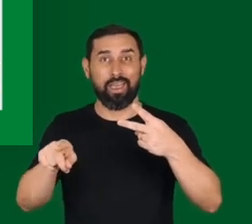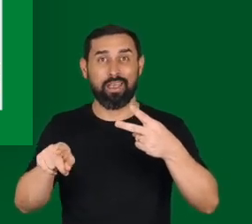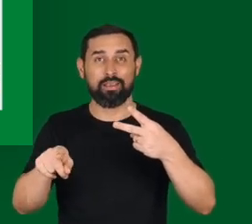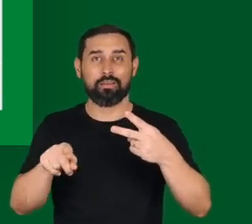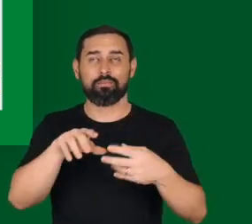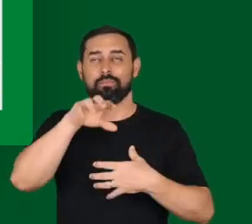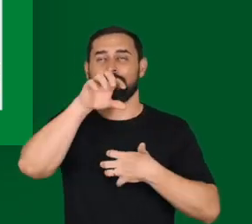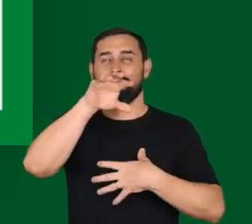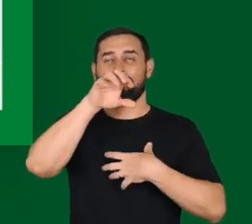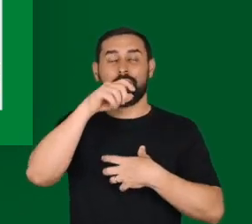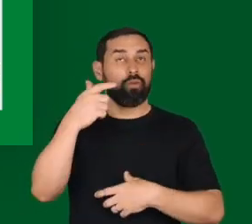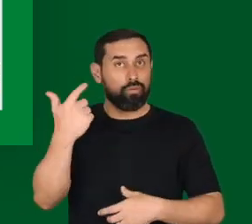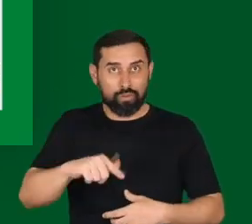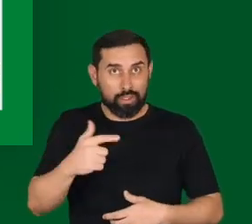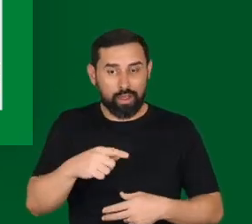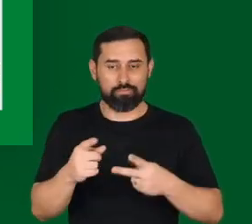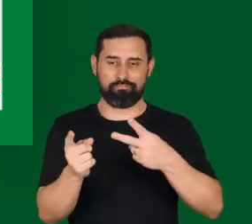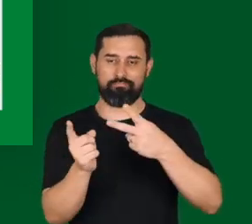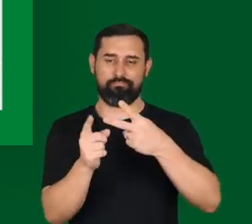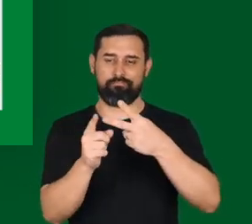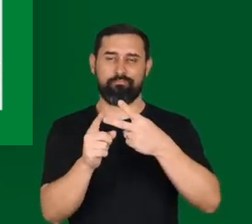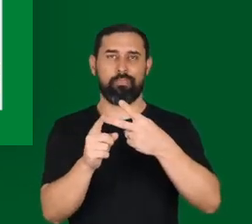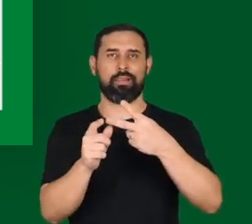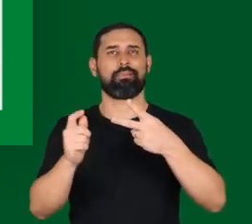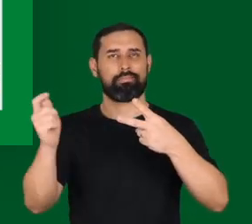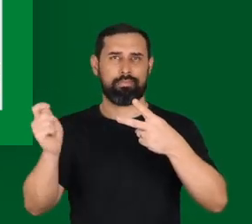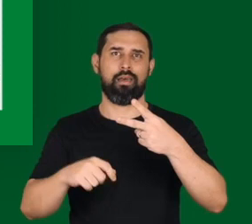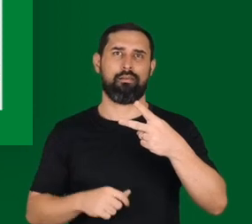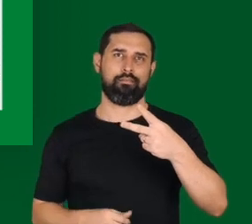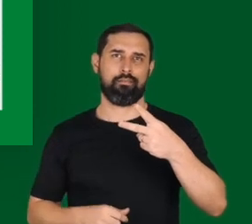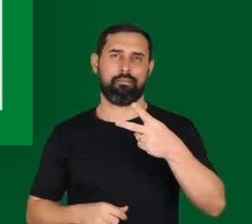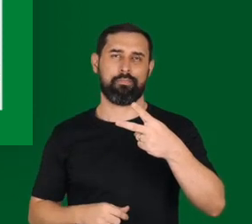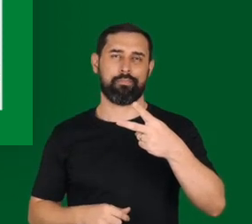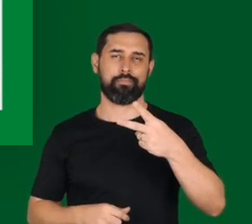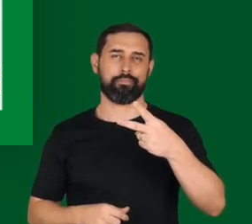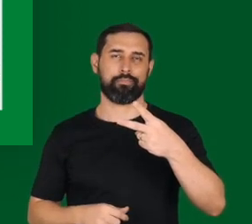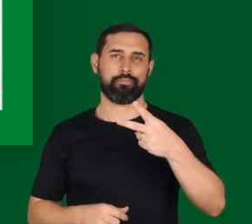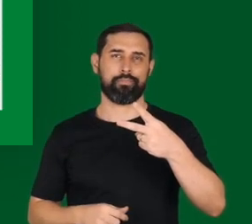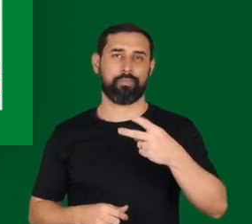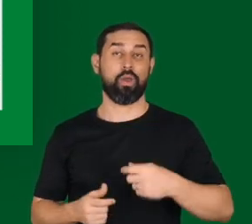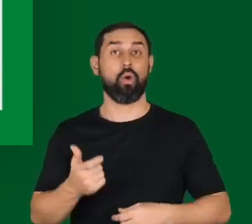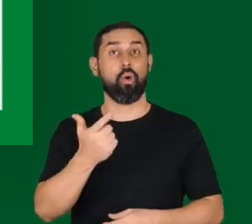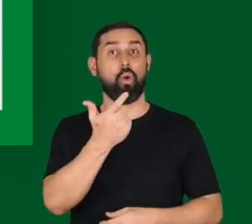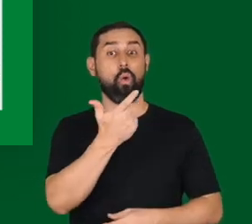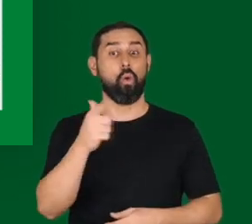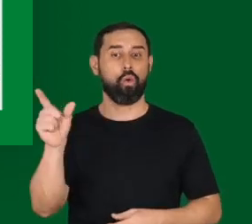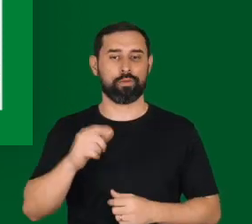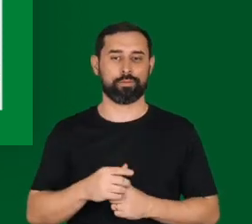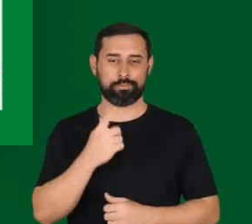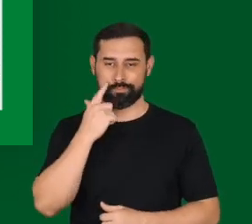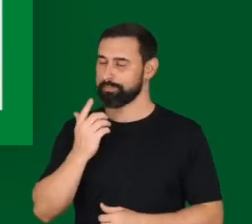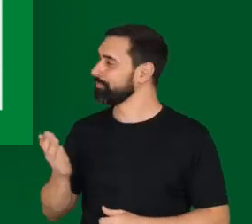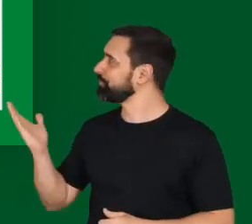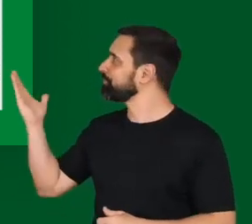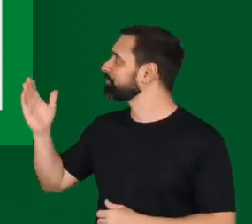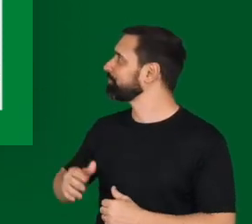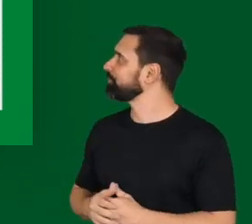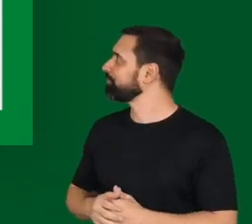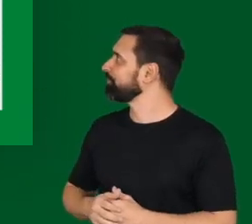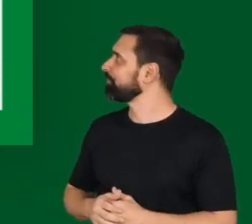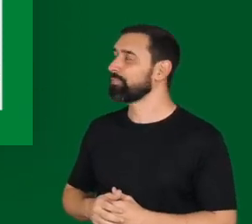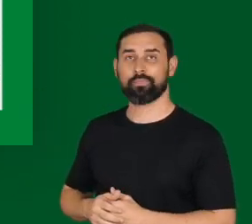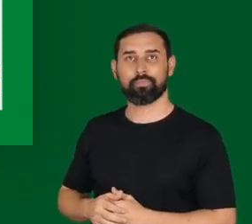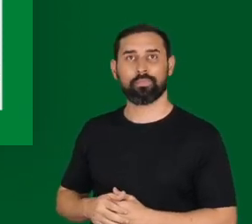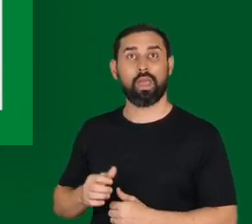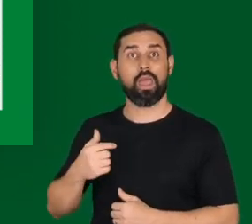tenho um paciente rebaixado, não está conseguindo manter a via aérea, e eu posso passar a cânula naso. E a gente tem a questão da